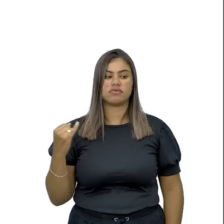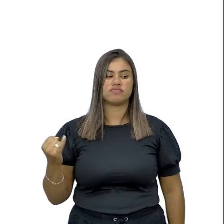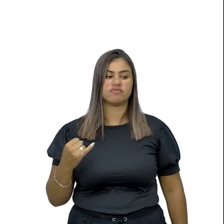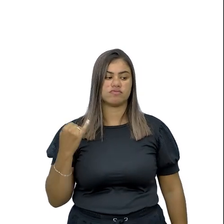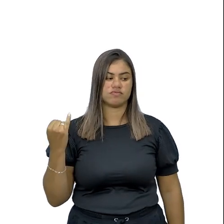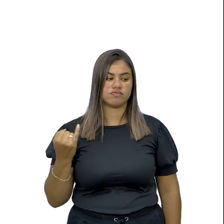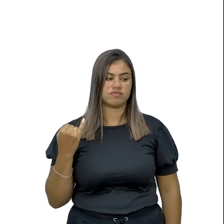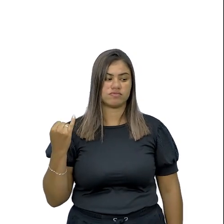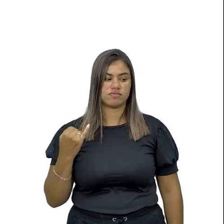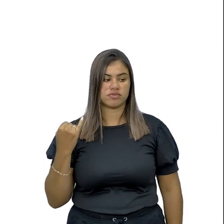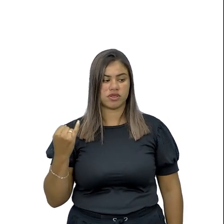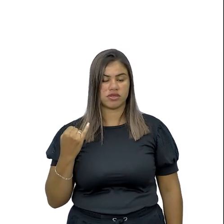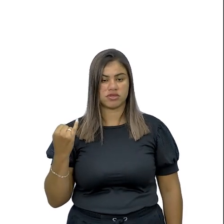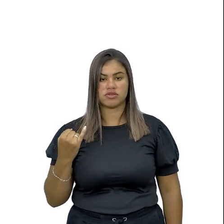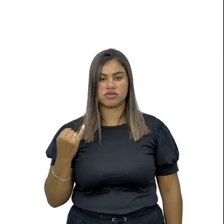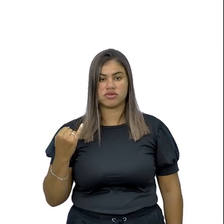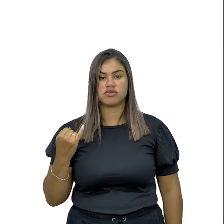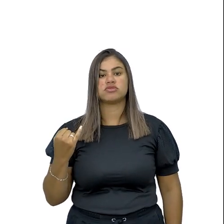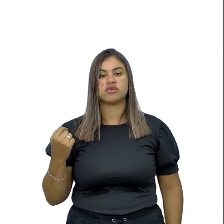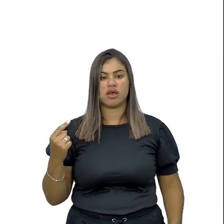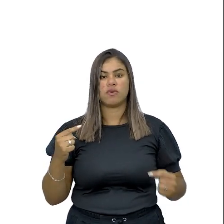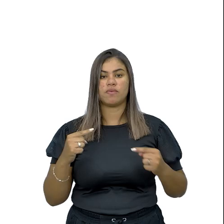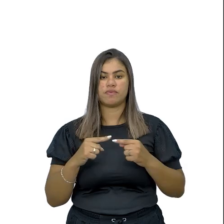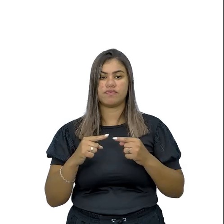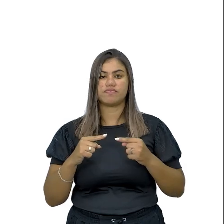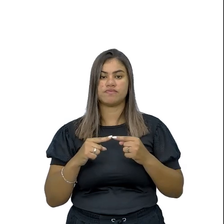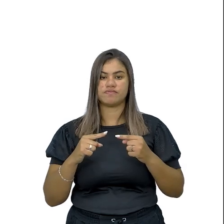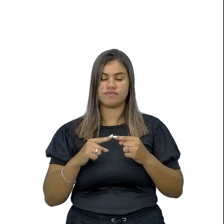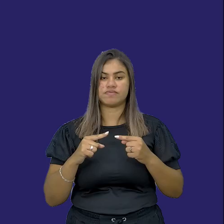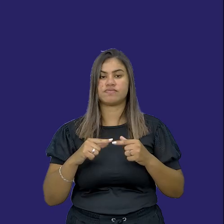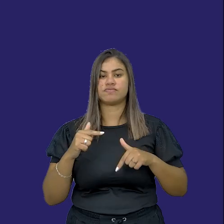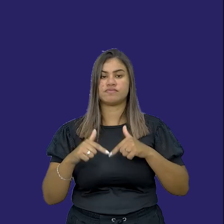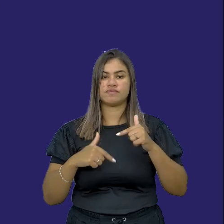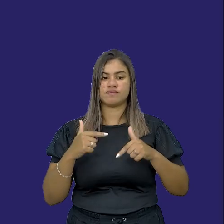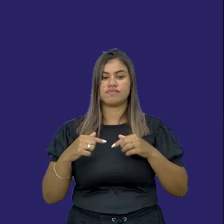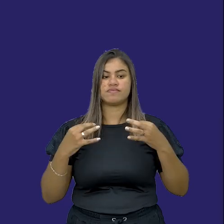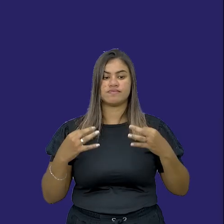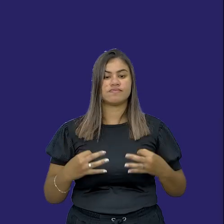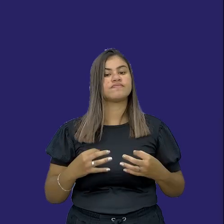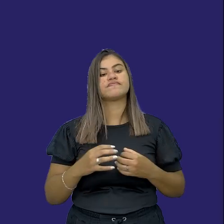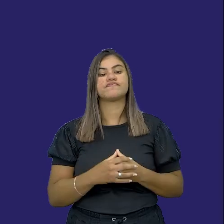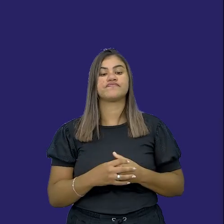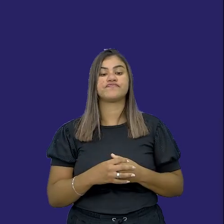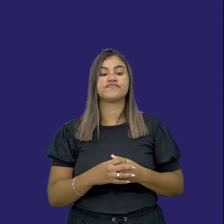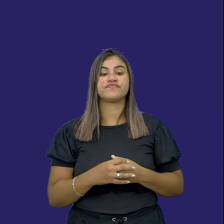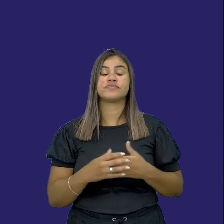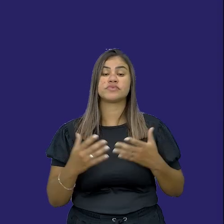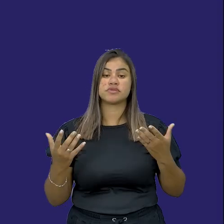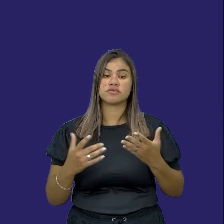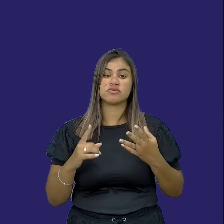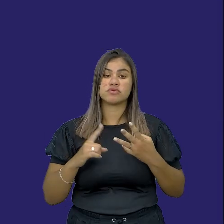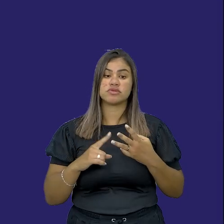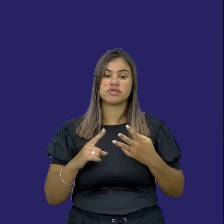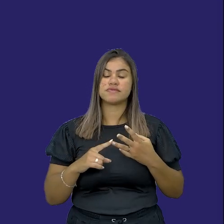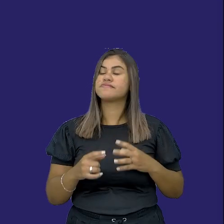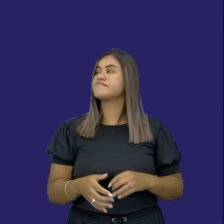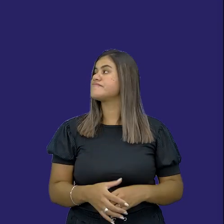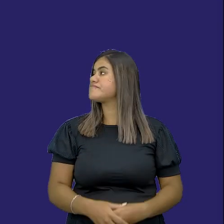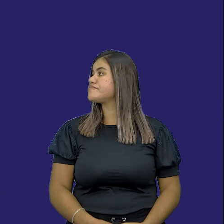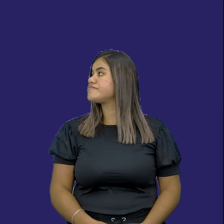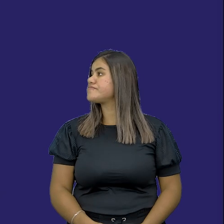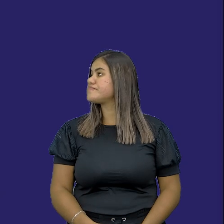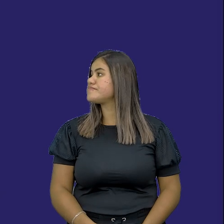precisa realmente fazer valer a pena, porque vale a pena trabalhar com tudo isso. E aí, então, encaminhando a